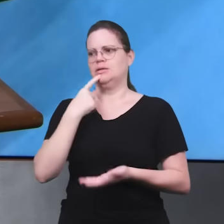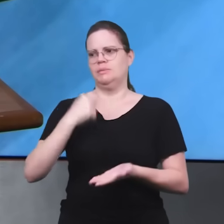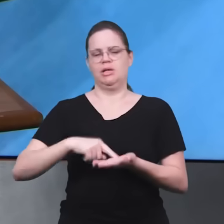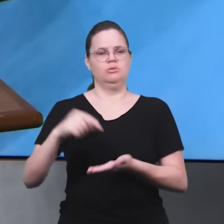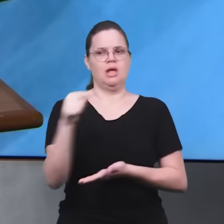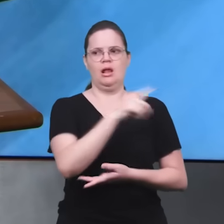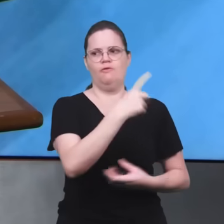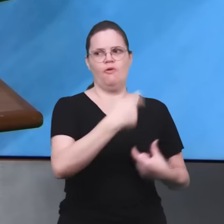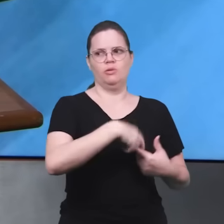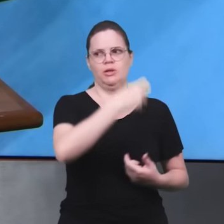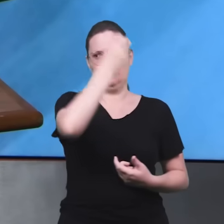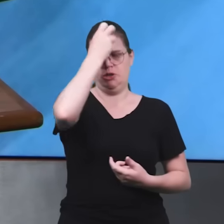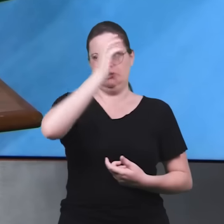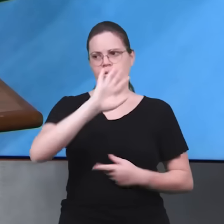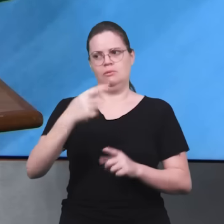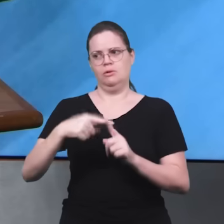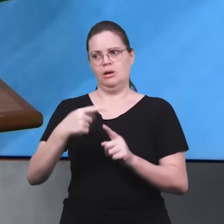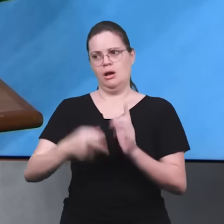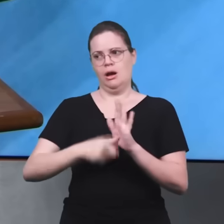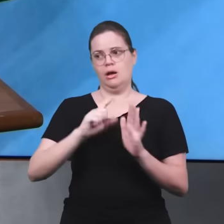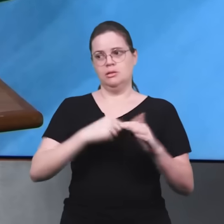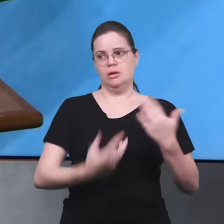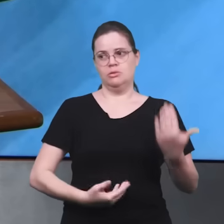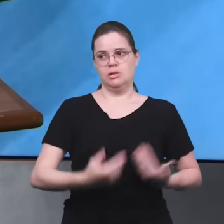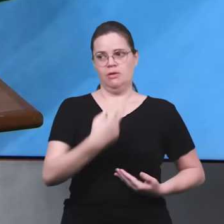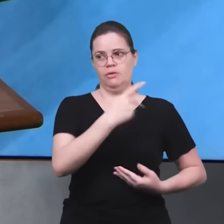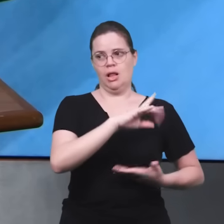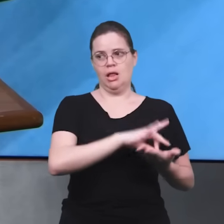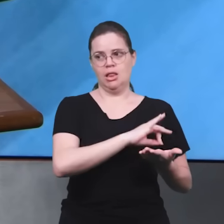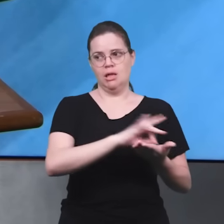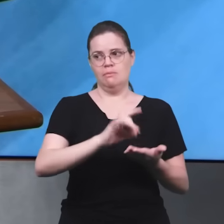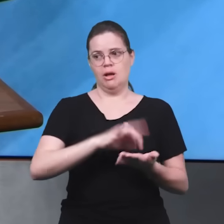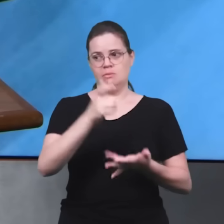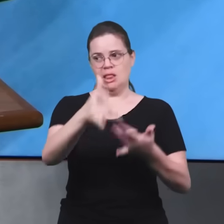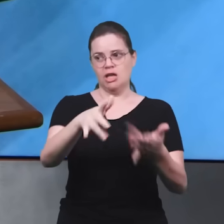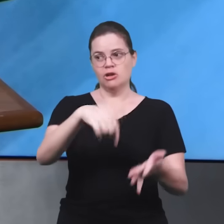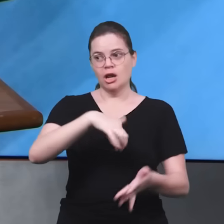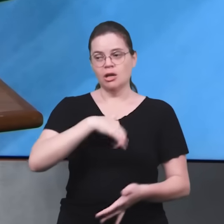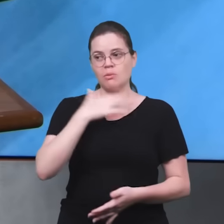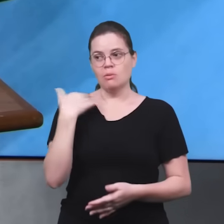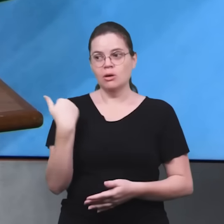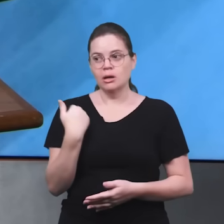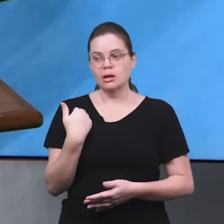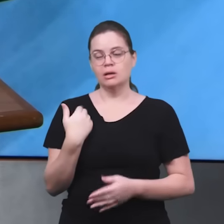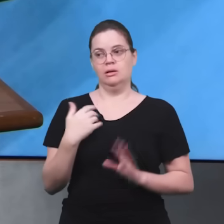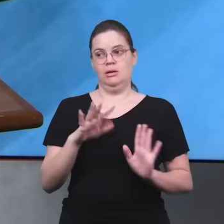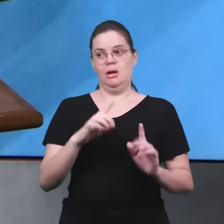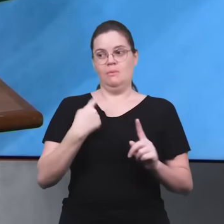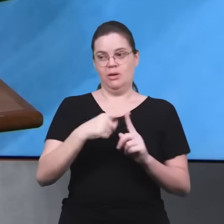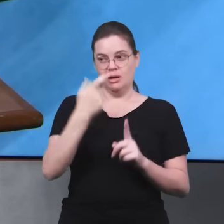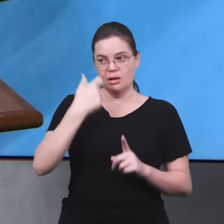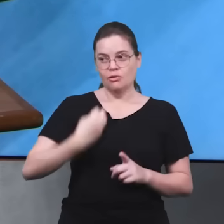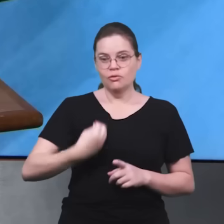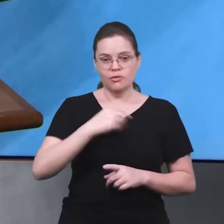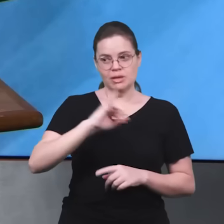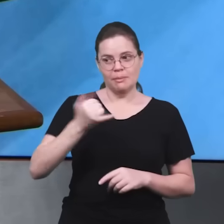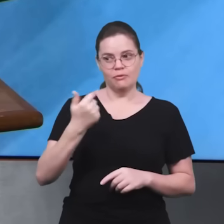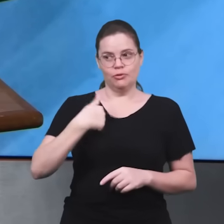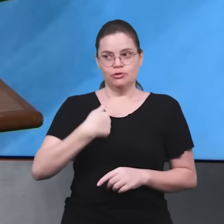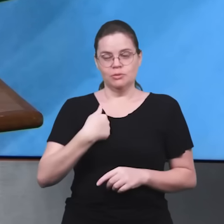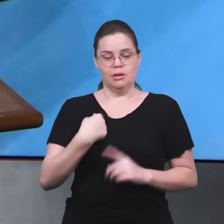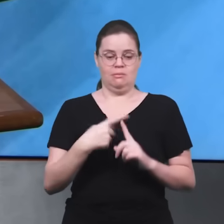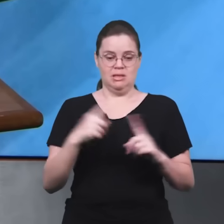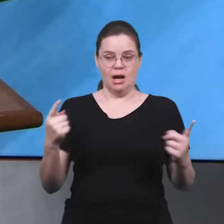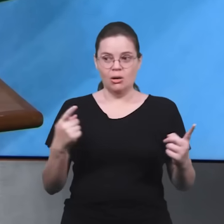eles me deixaram aqui para morrer. Enquanto eu tinha saúde e vida, eles cuidaram de mim, mas no dia que eu perdi tudo isso,